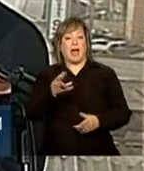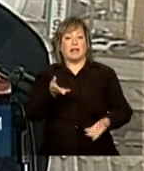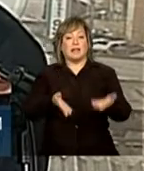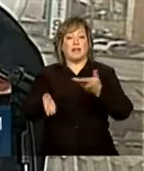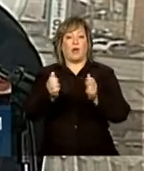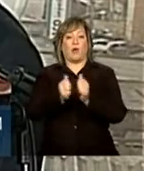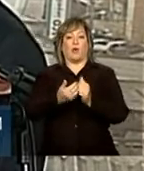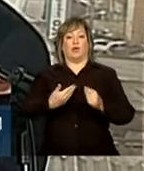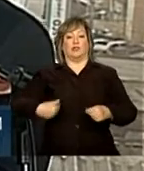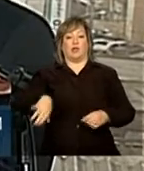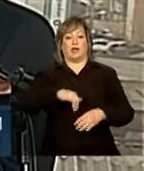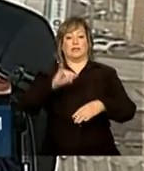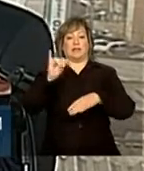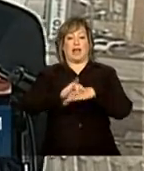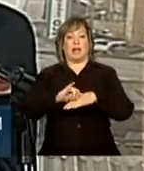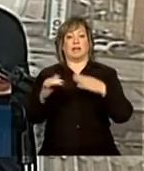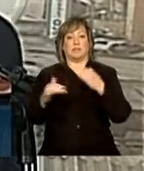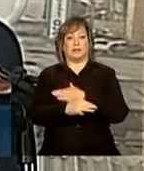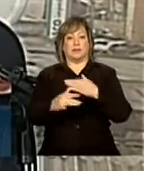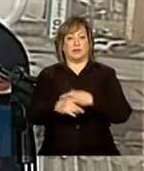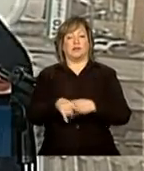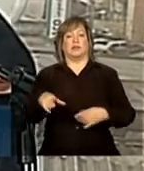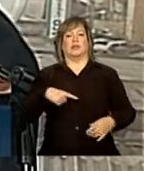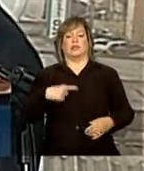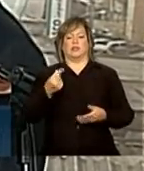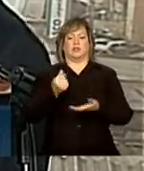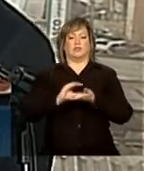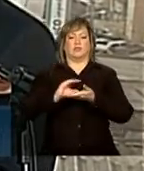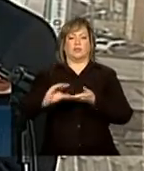com a nossa capital, pelos investimentos que